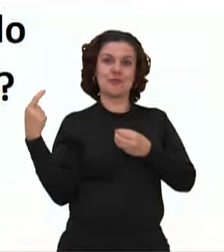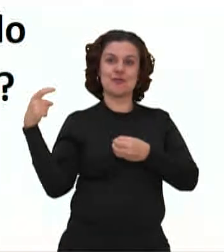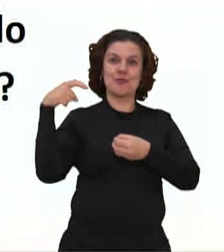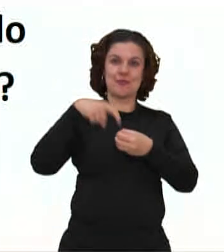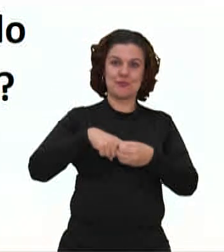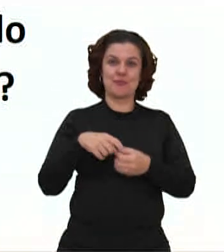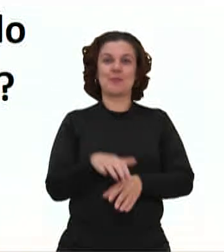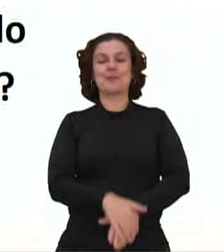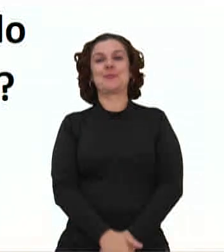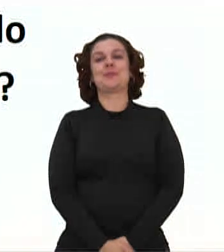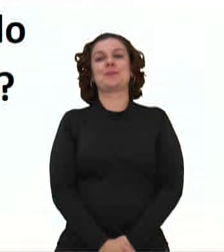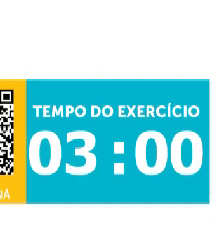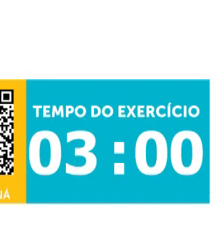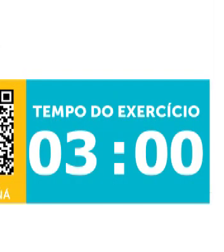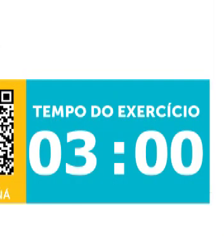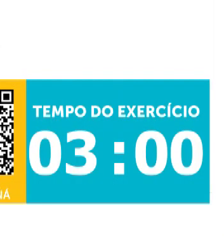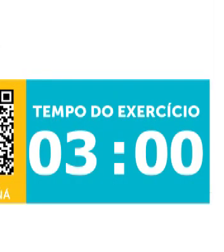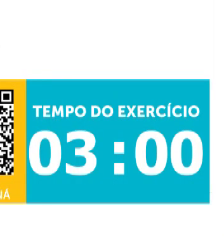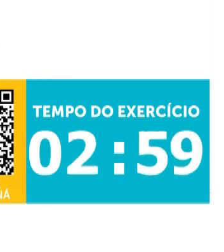continuar.